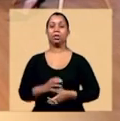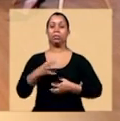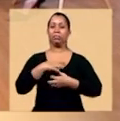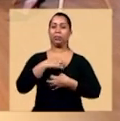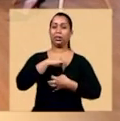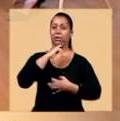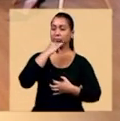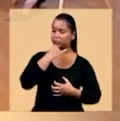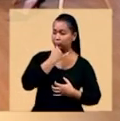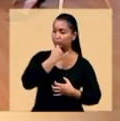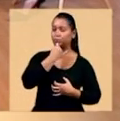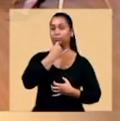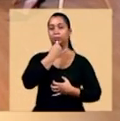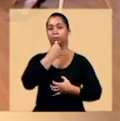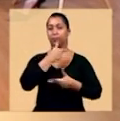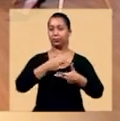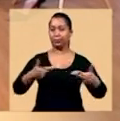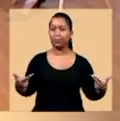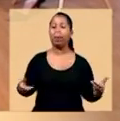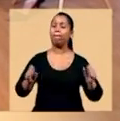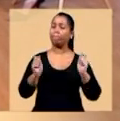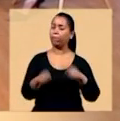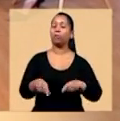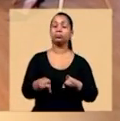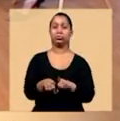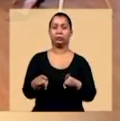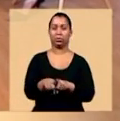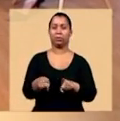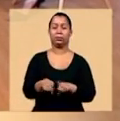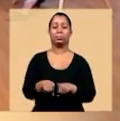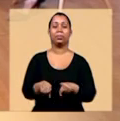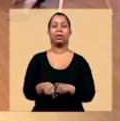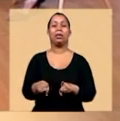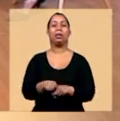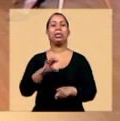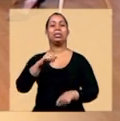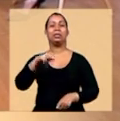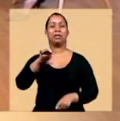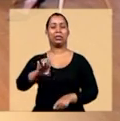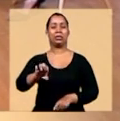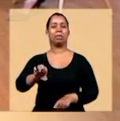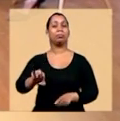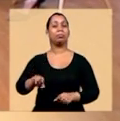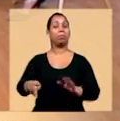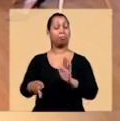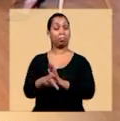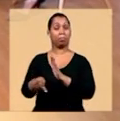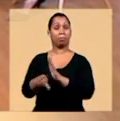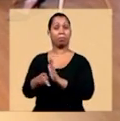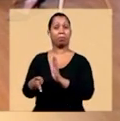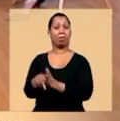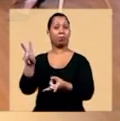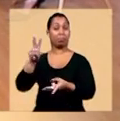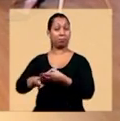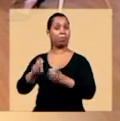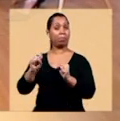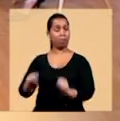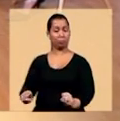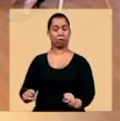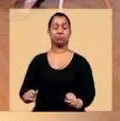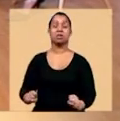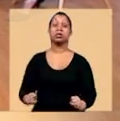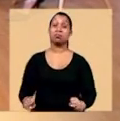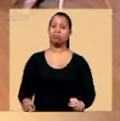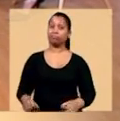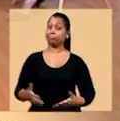também, caberia também? Poderia. Você pode ter esse desdobramento no âmbito penal, né? No âmbito criminal, dependendo, obviamente,